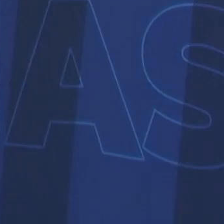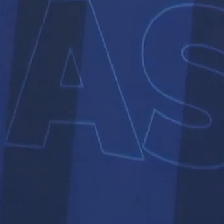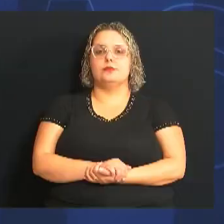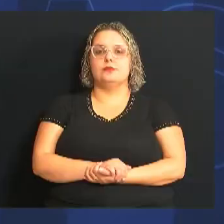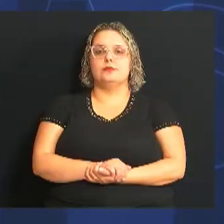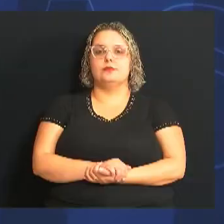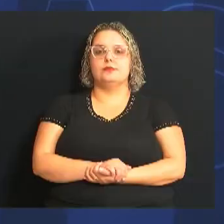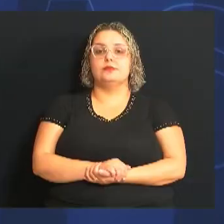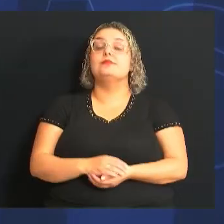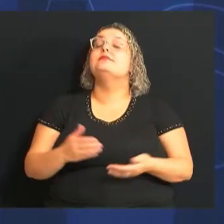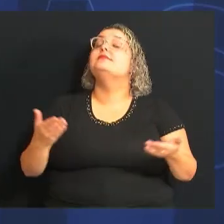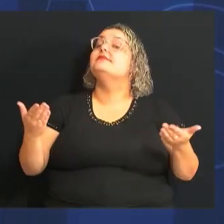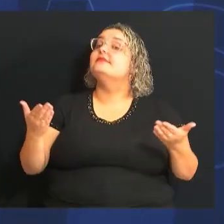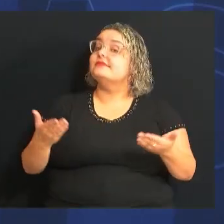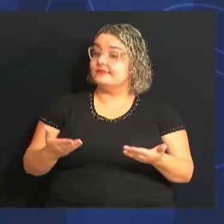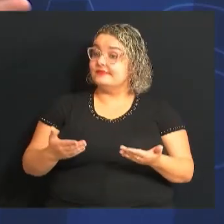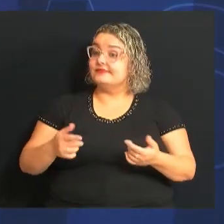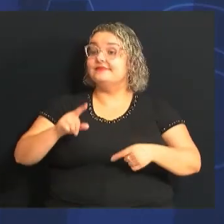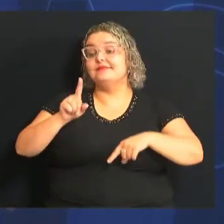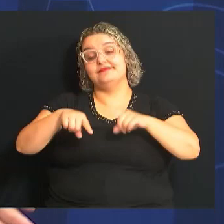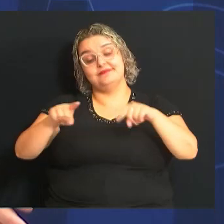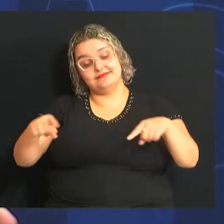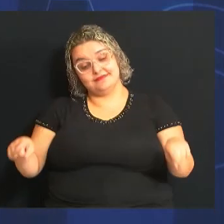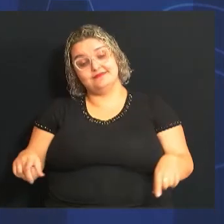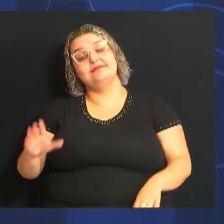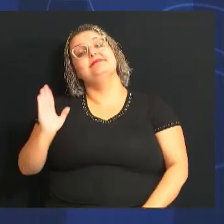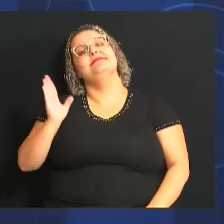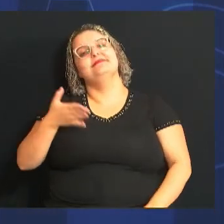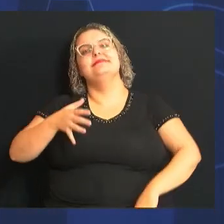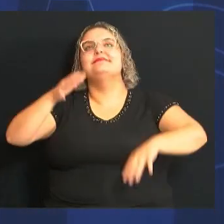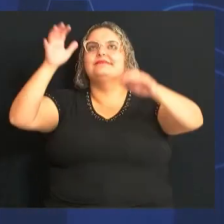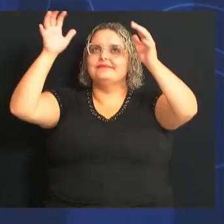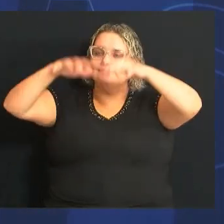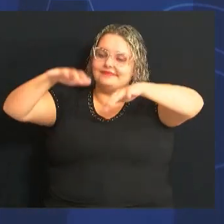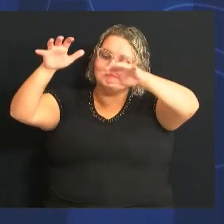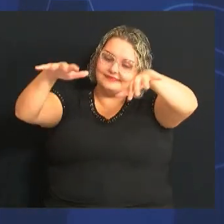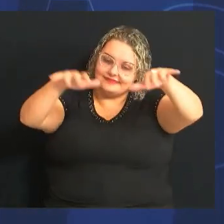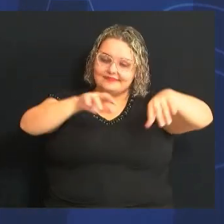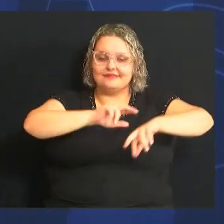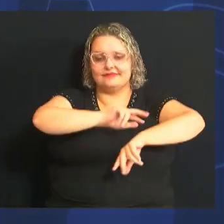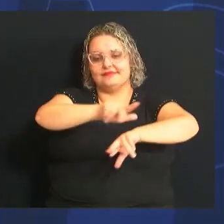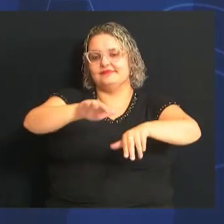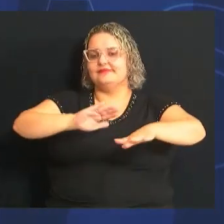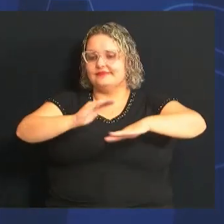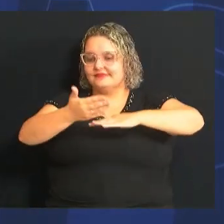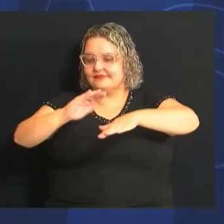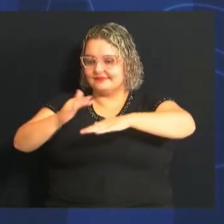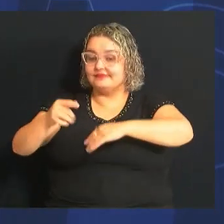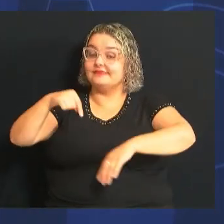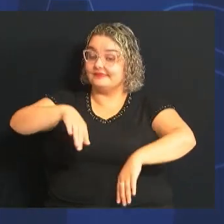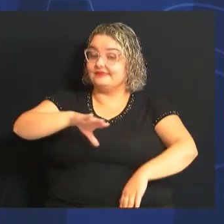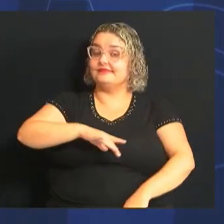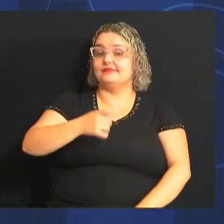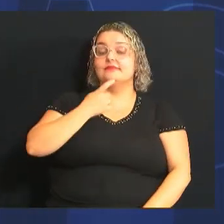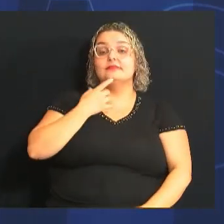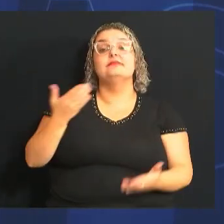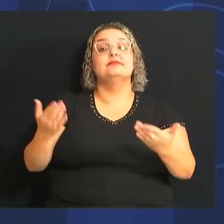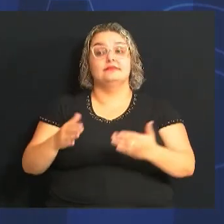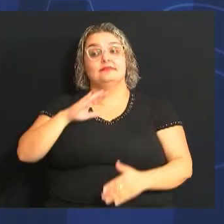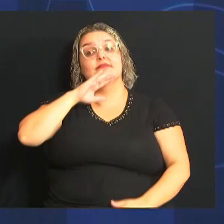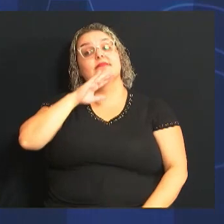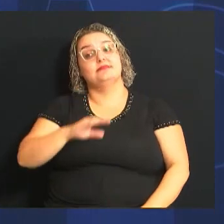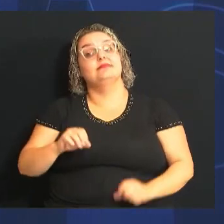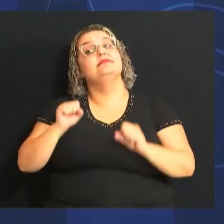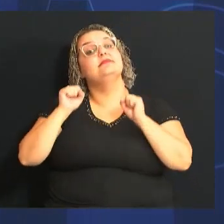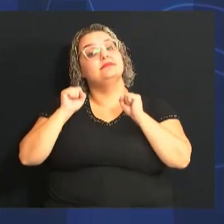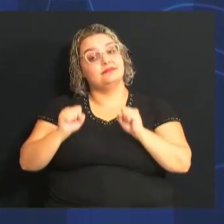E hoje, para variar, já choveu em muitos bairros aqui da cidade de Campinas. Para agora à tarde tem previsão